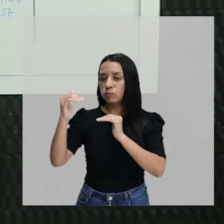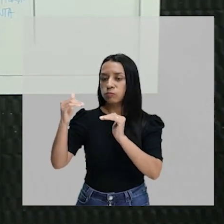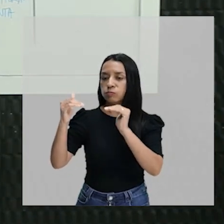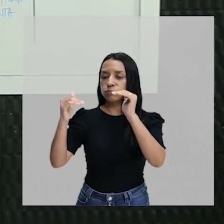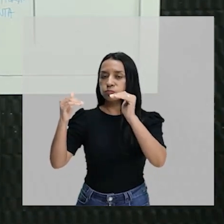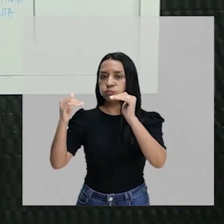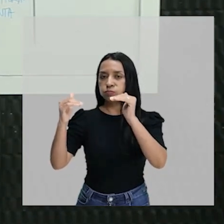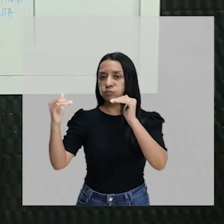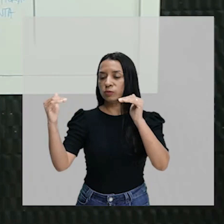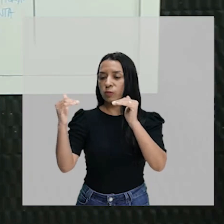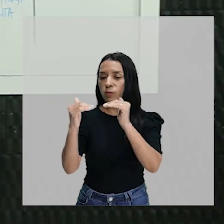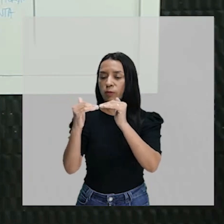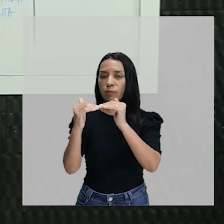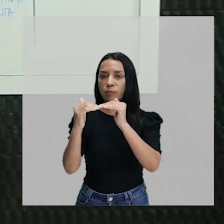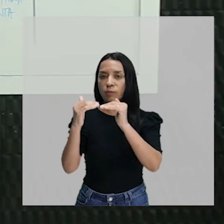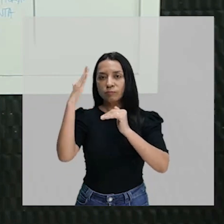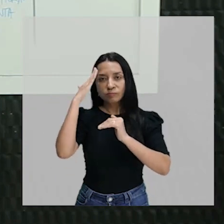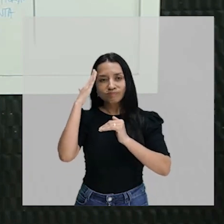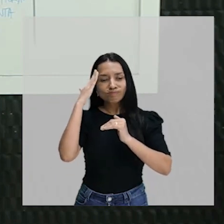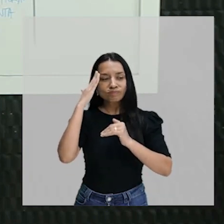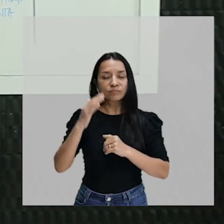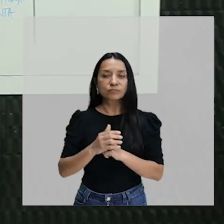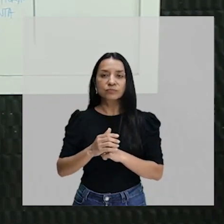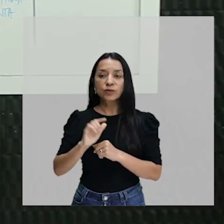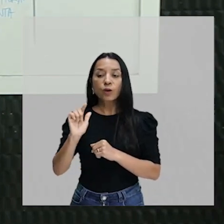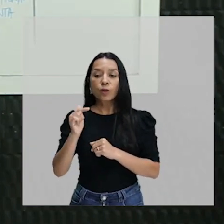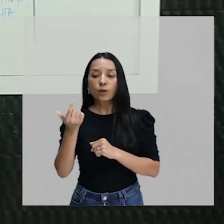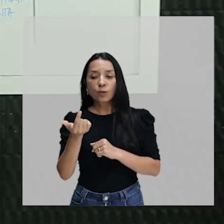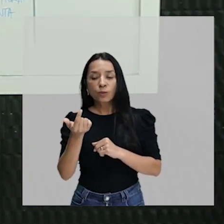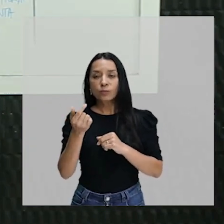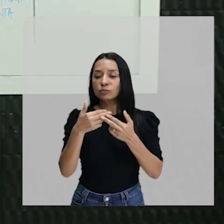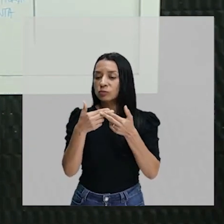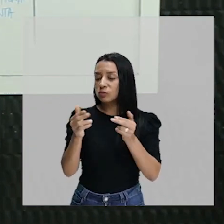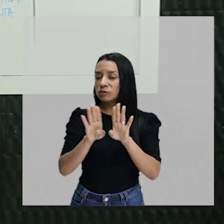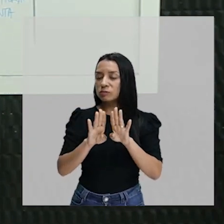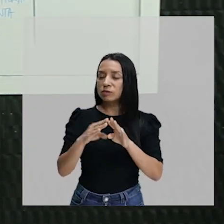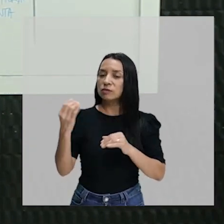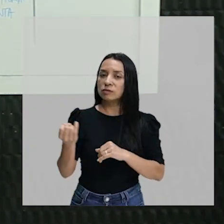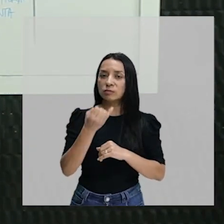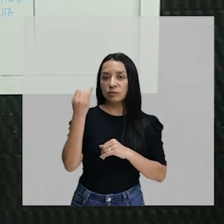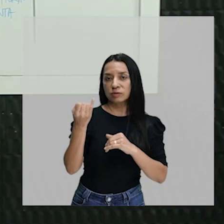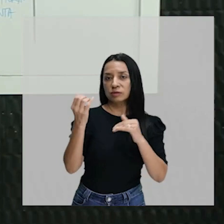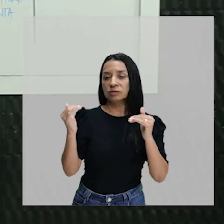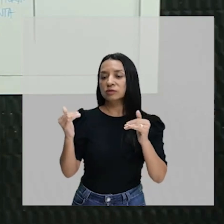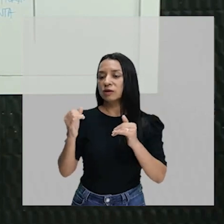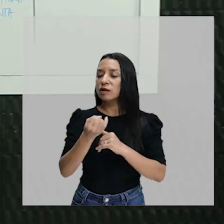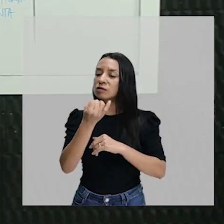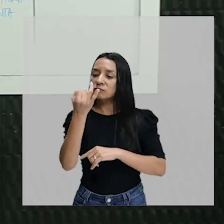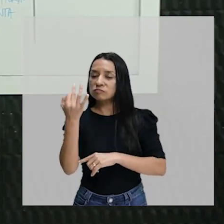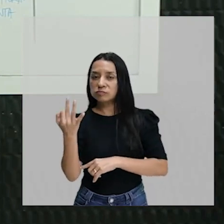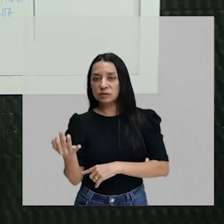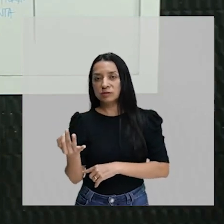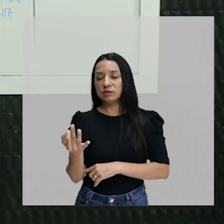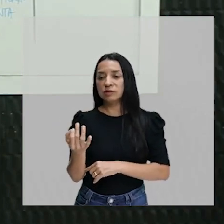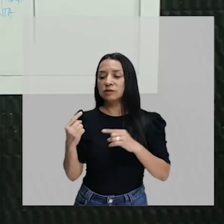certo tem vida isso aí outra coisa interessante é o seguinte que as grandezas diretamente